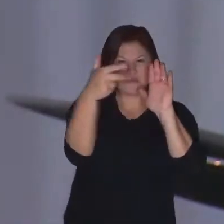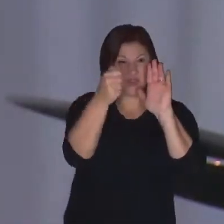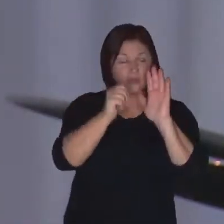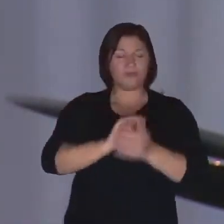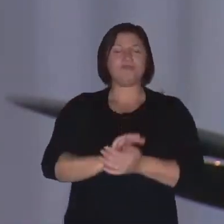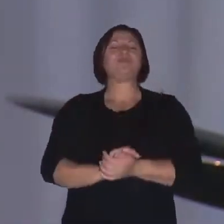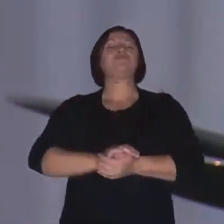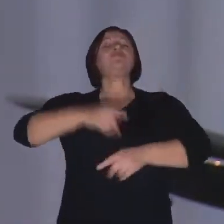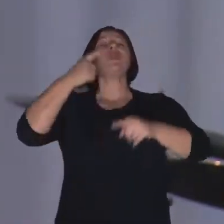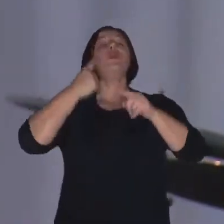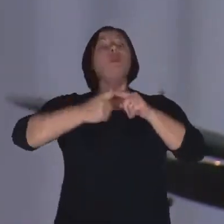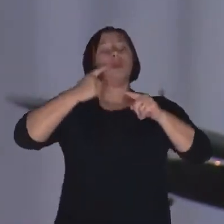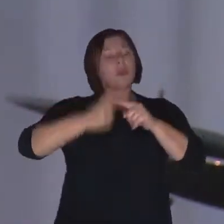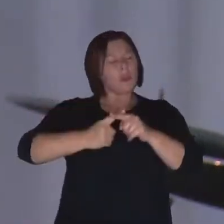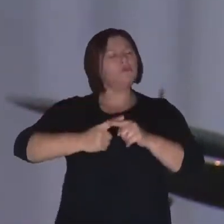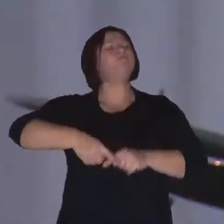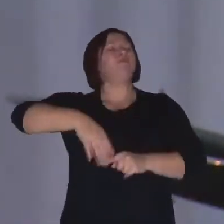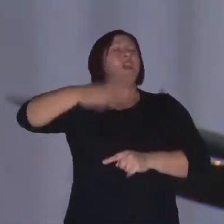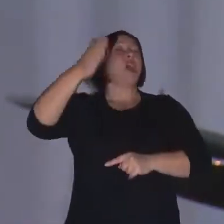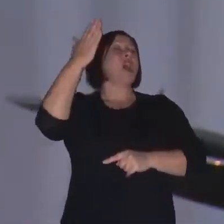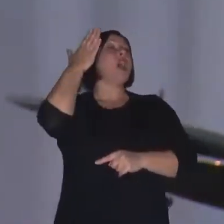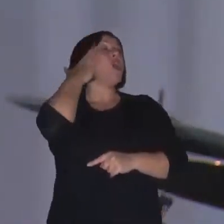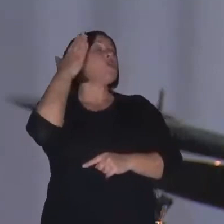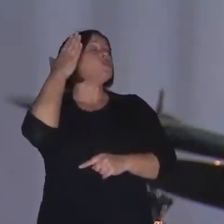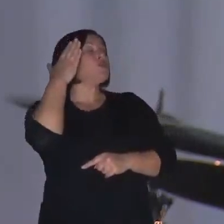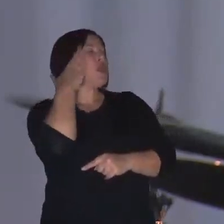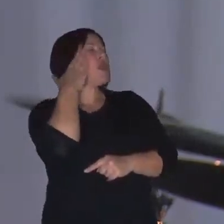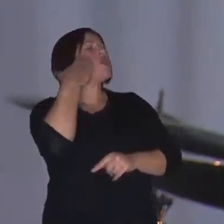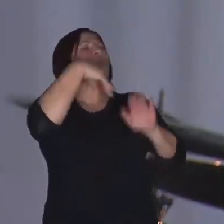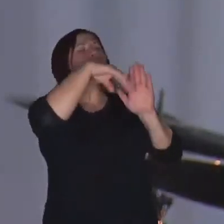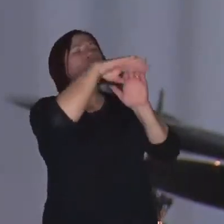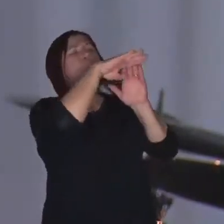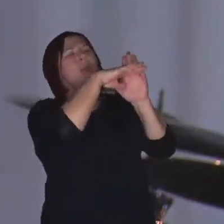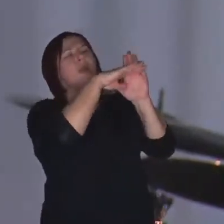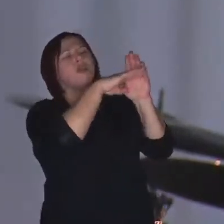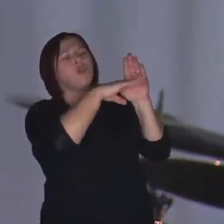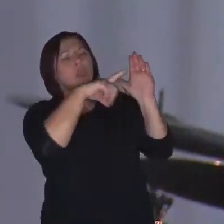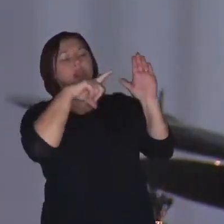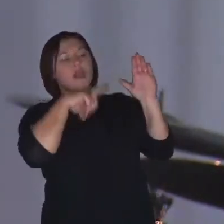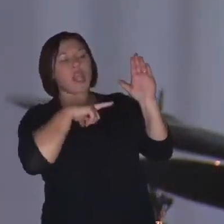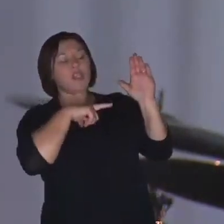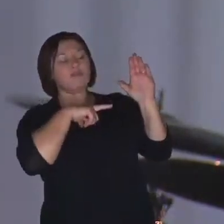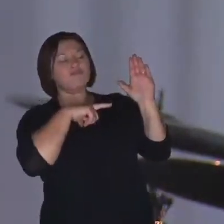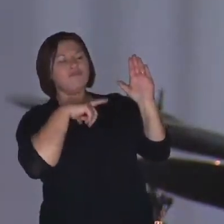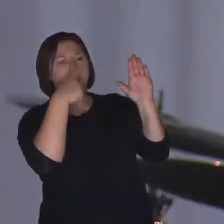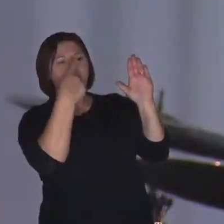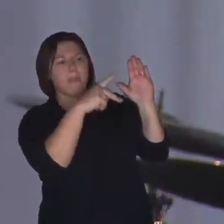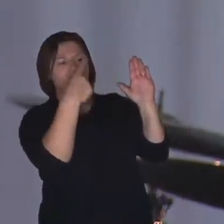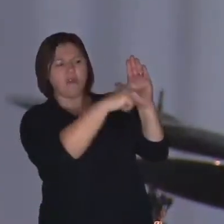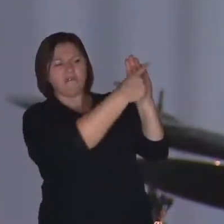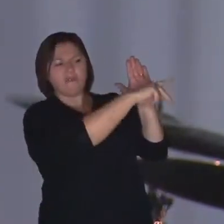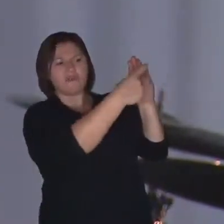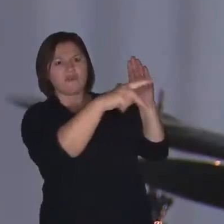sei os planos que tenho para vocês, diz o Senhor. Planos de fazê-los